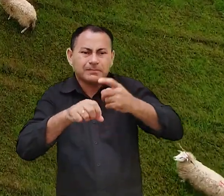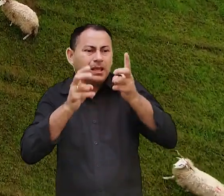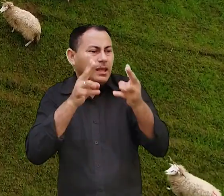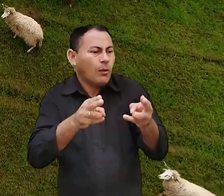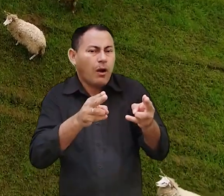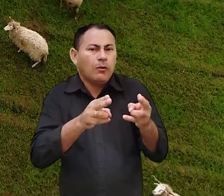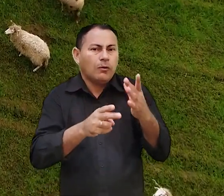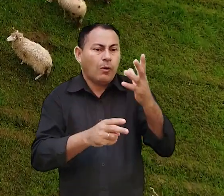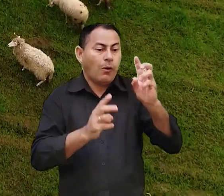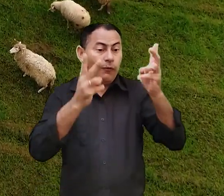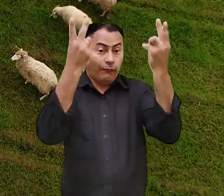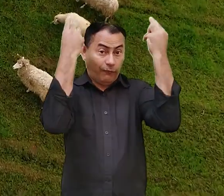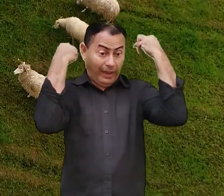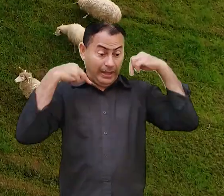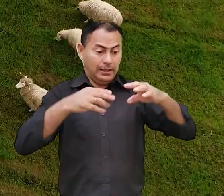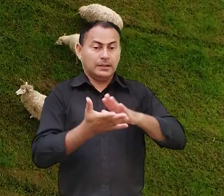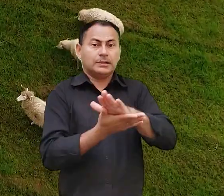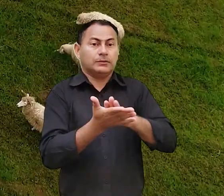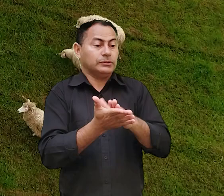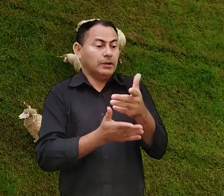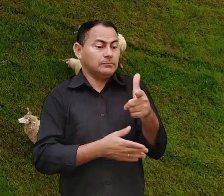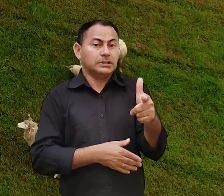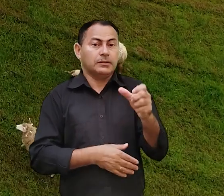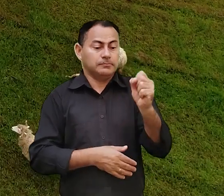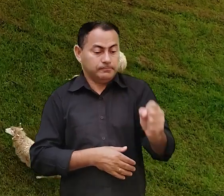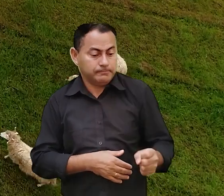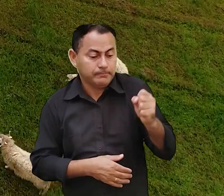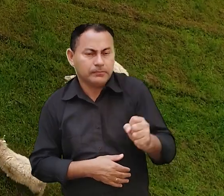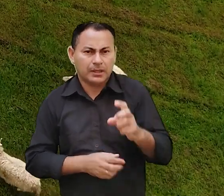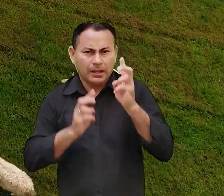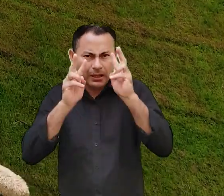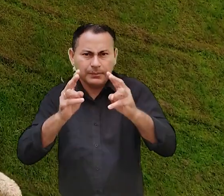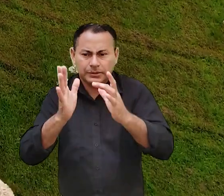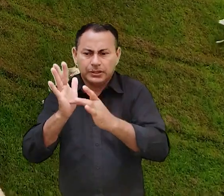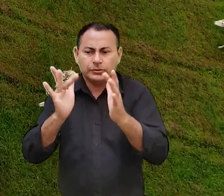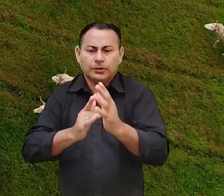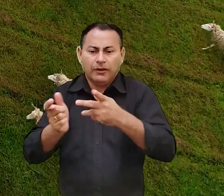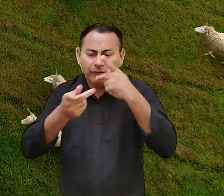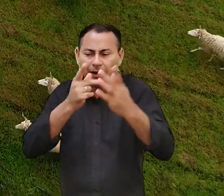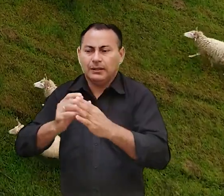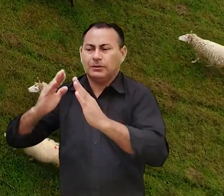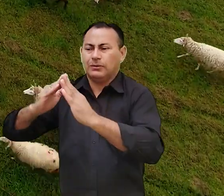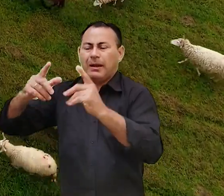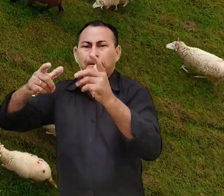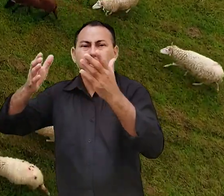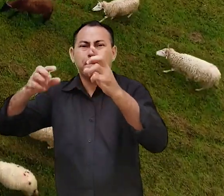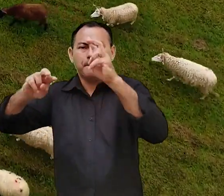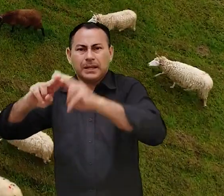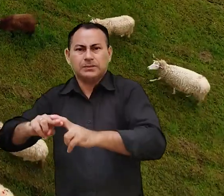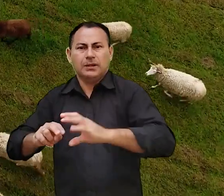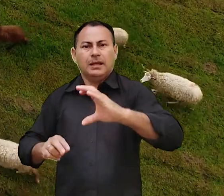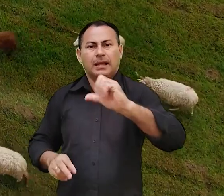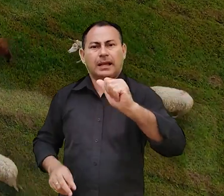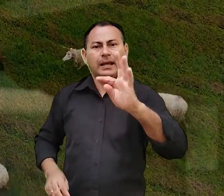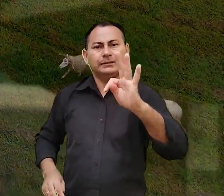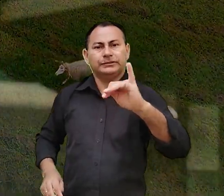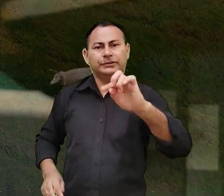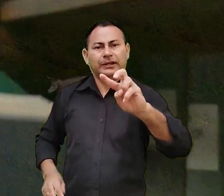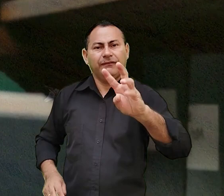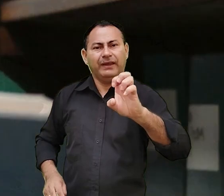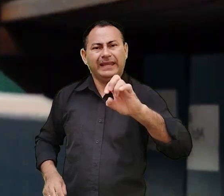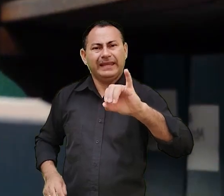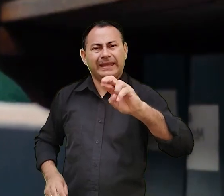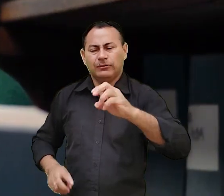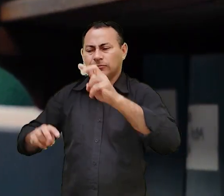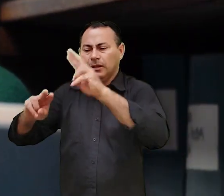como ovelhas sem pastor. Observe quantas vezes Jesus fala em cativeiro, em ser cativo. Observe como grande parte